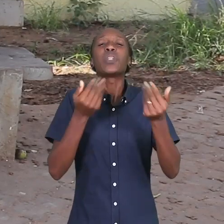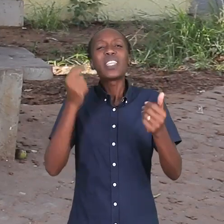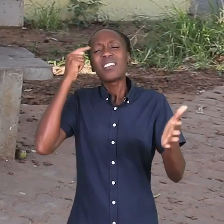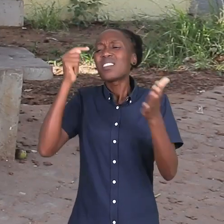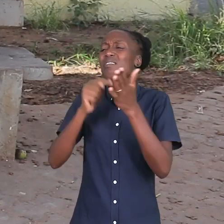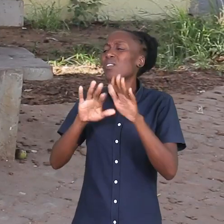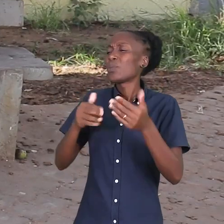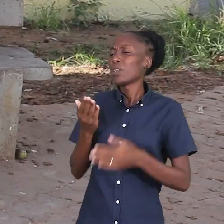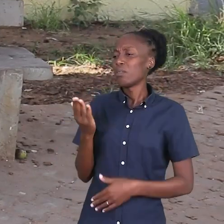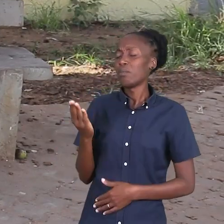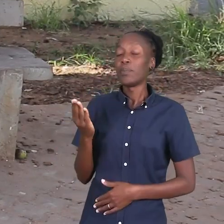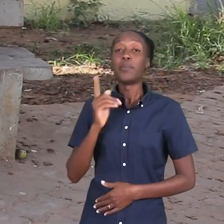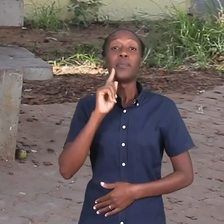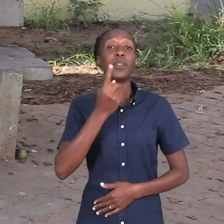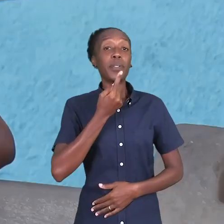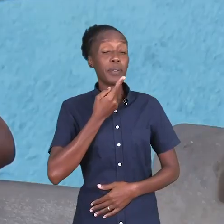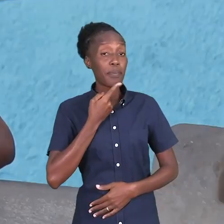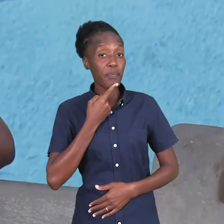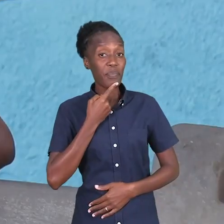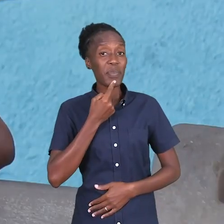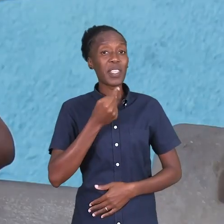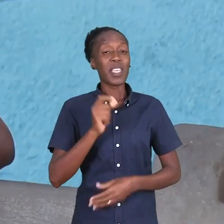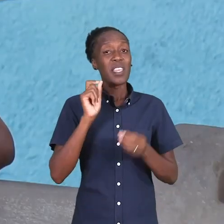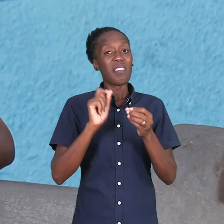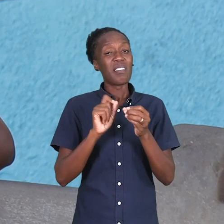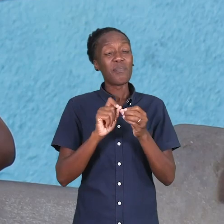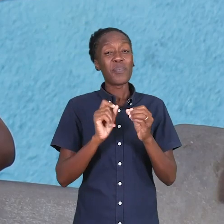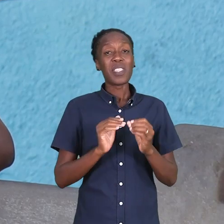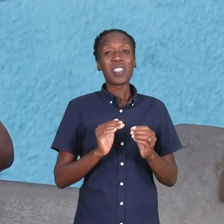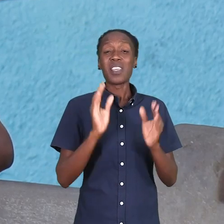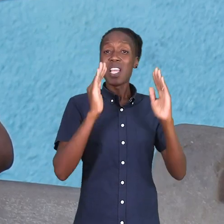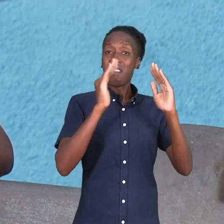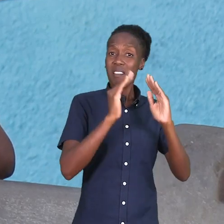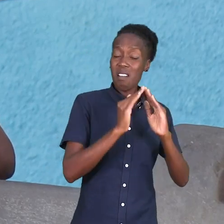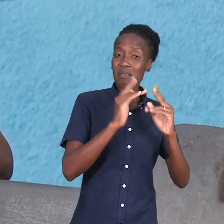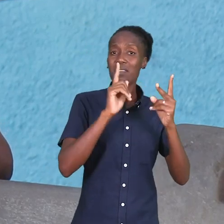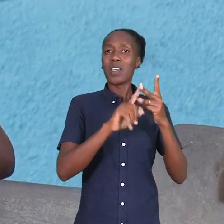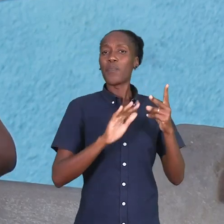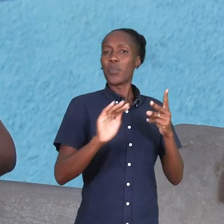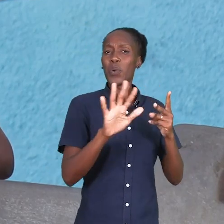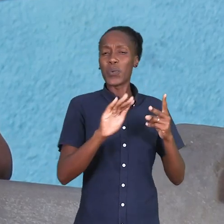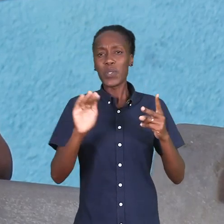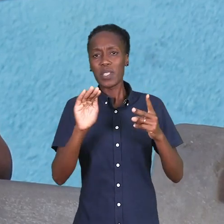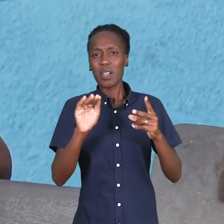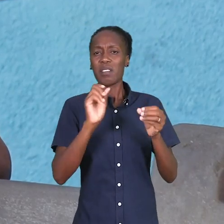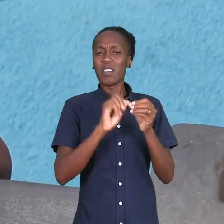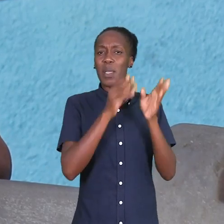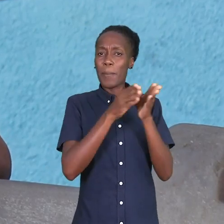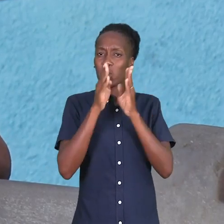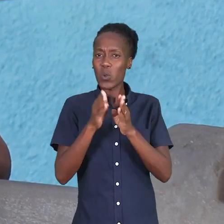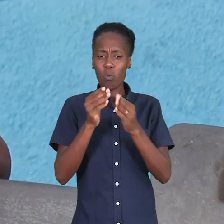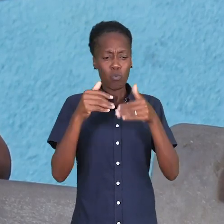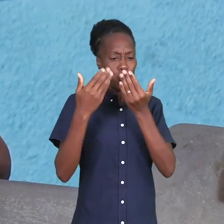isto significa? A importância de termos influências ou exemplos positivos na nossa